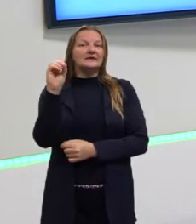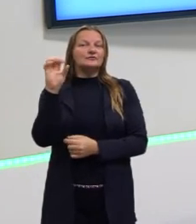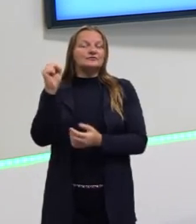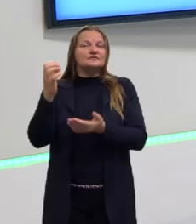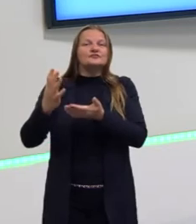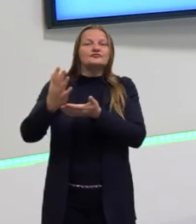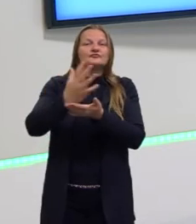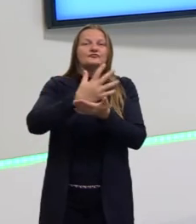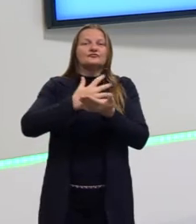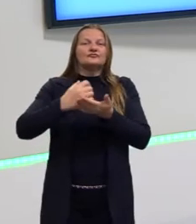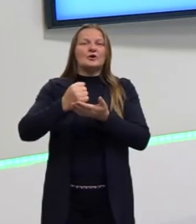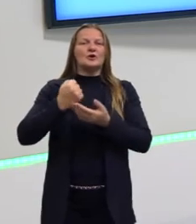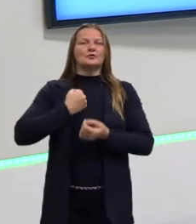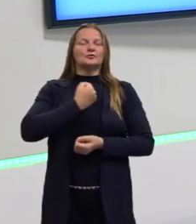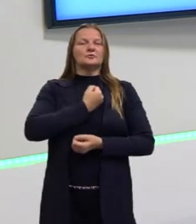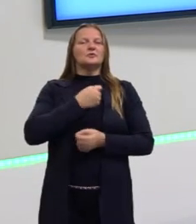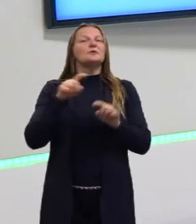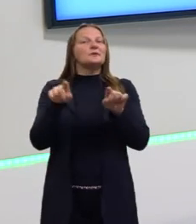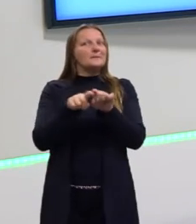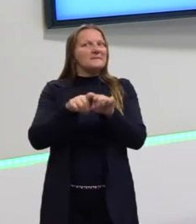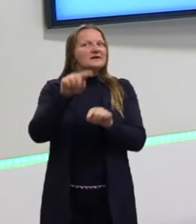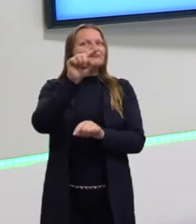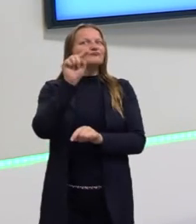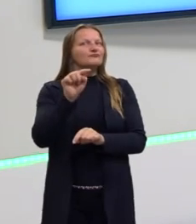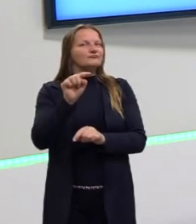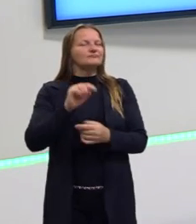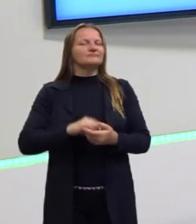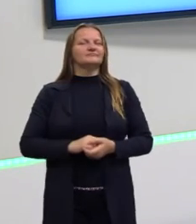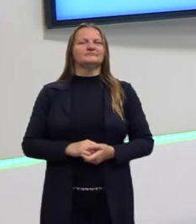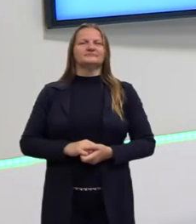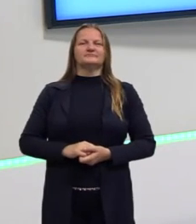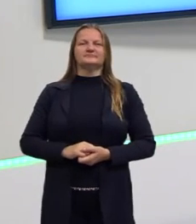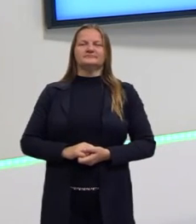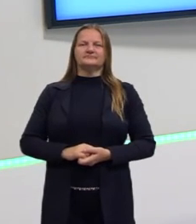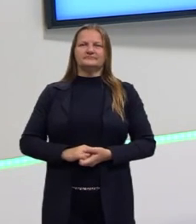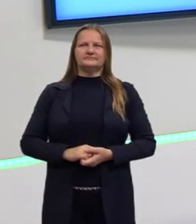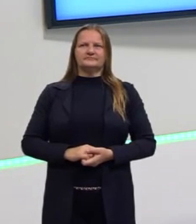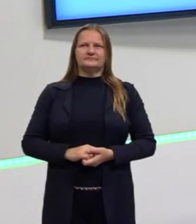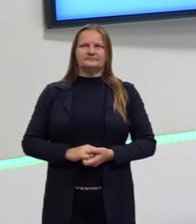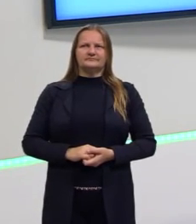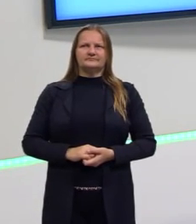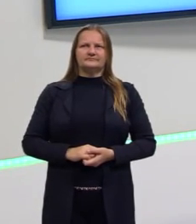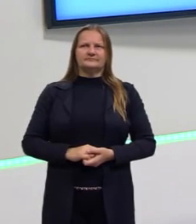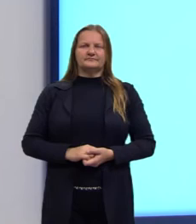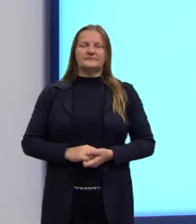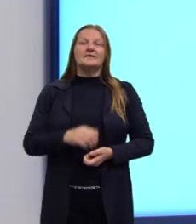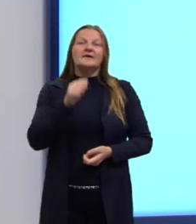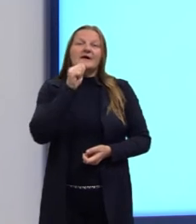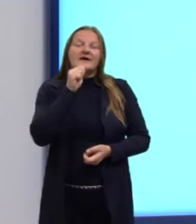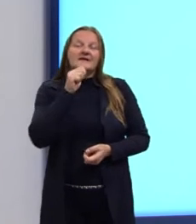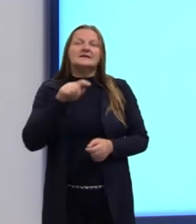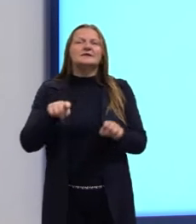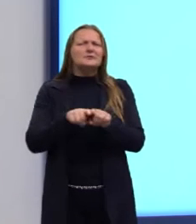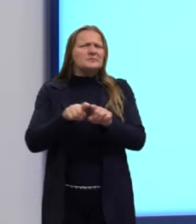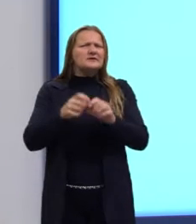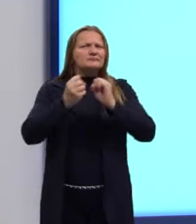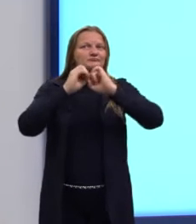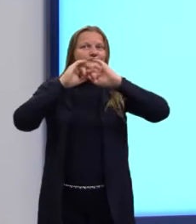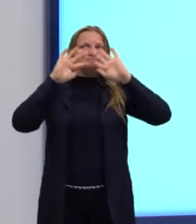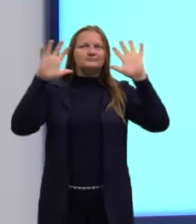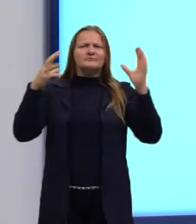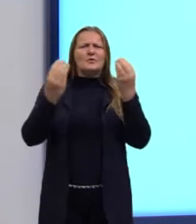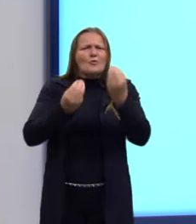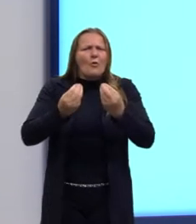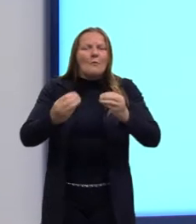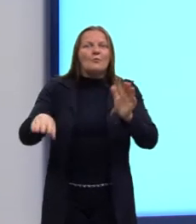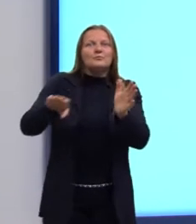ou até aquelas incógnitas né as expressões algébricas ainda para a gente entender um pouquinho melhor como